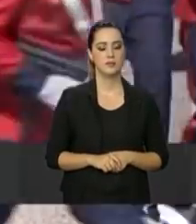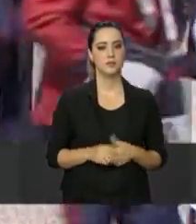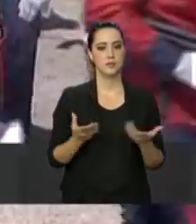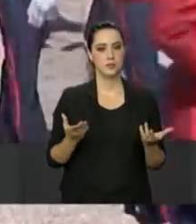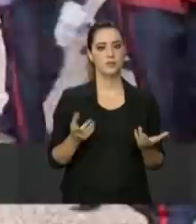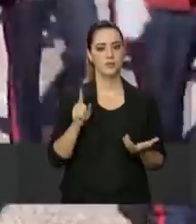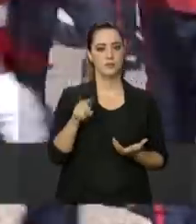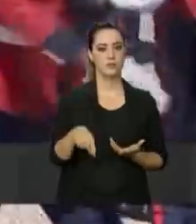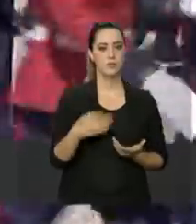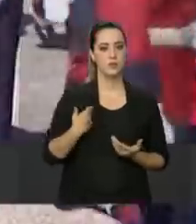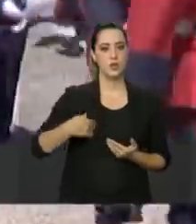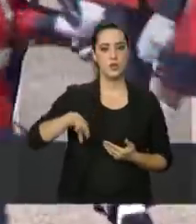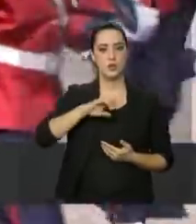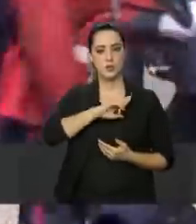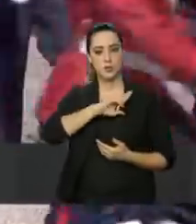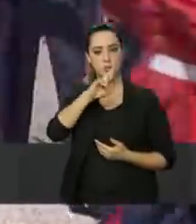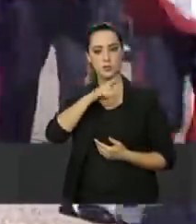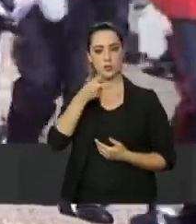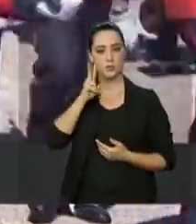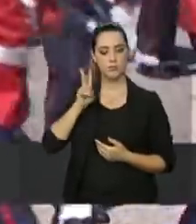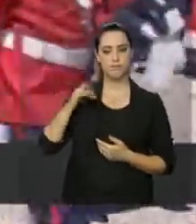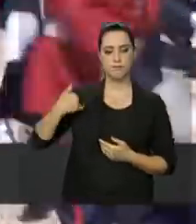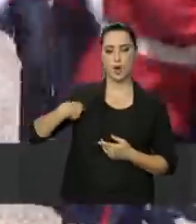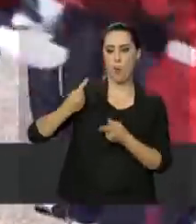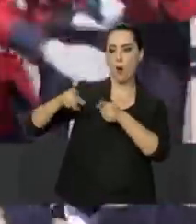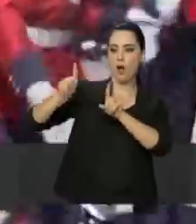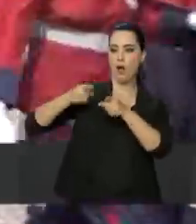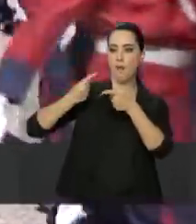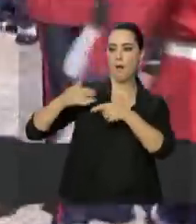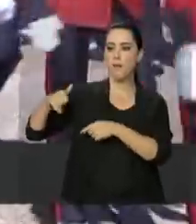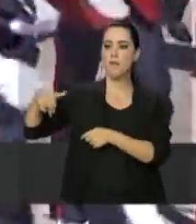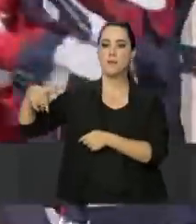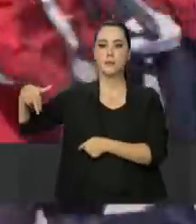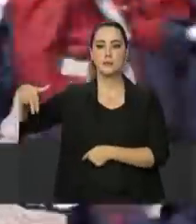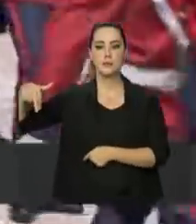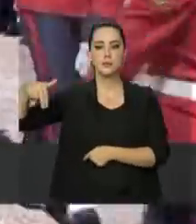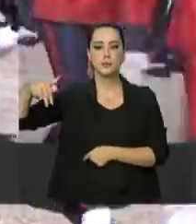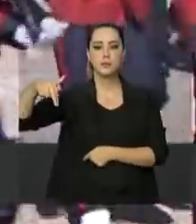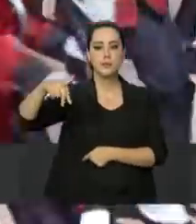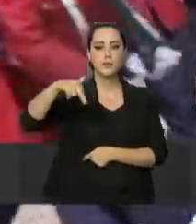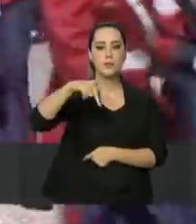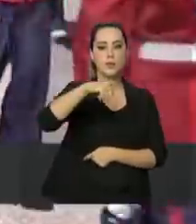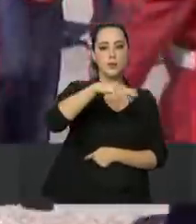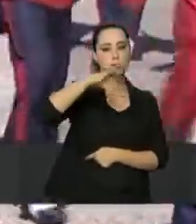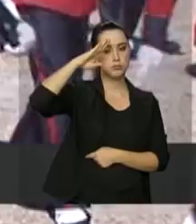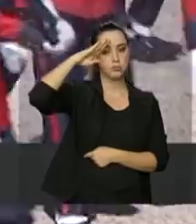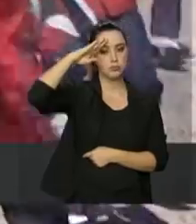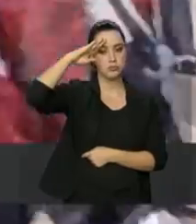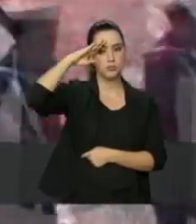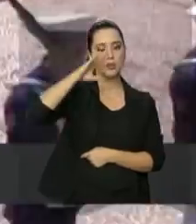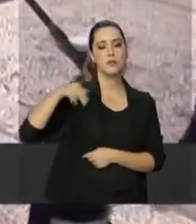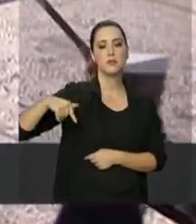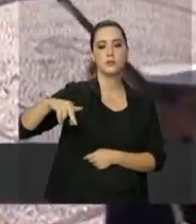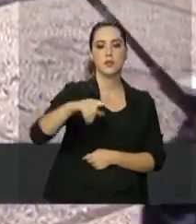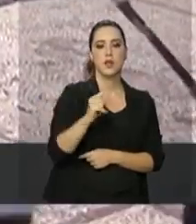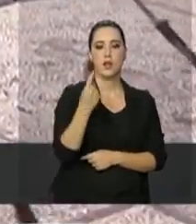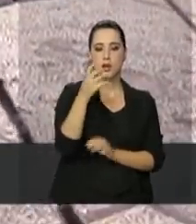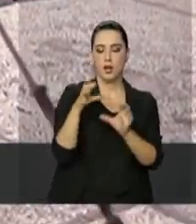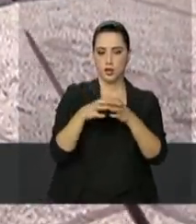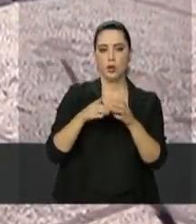Esse é o mestre da banda, que passou ali em continência, a autoridade que preside a cerimônia, e cada pelotão vai fazer a sua continência